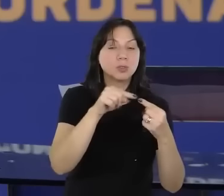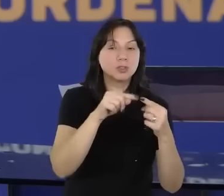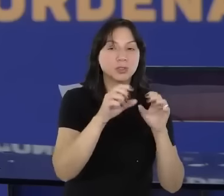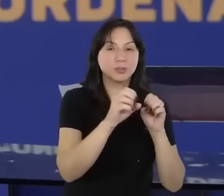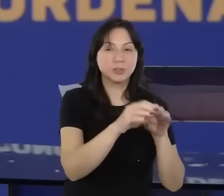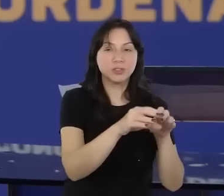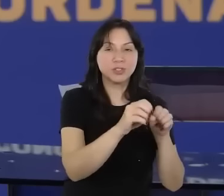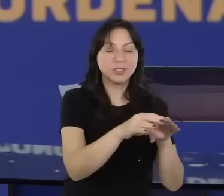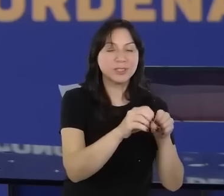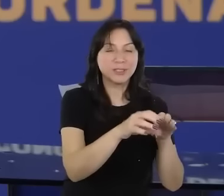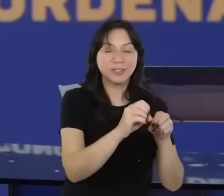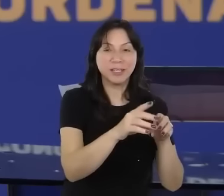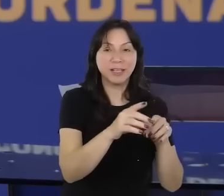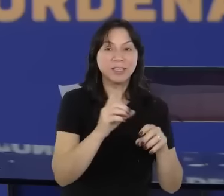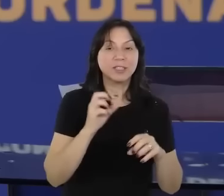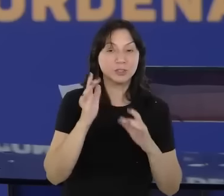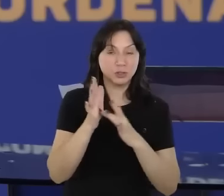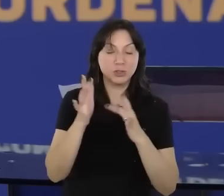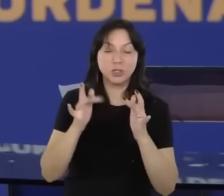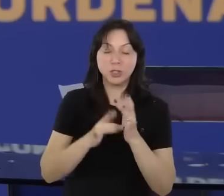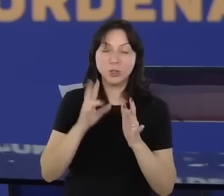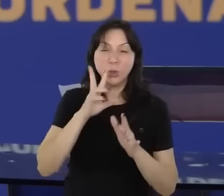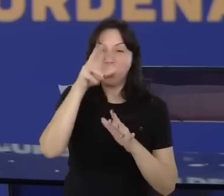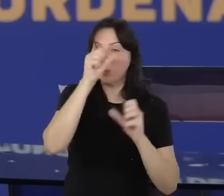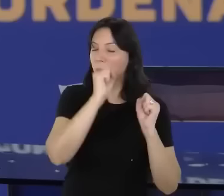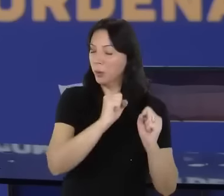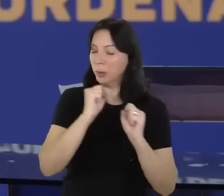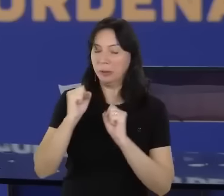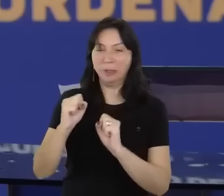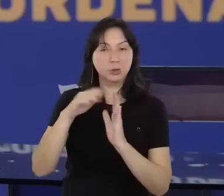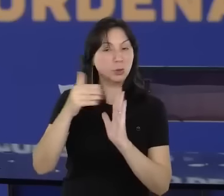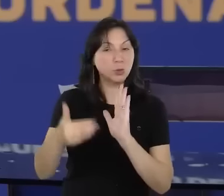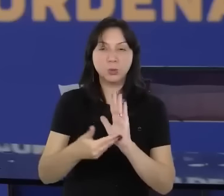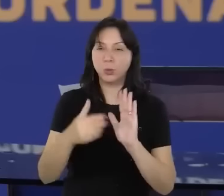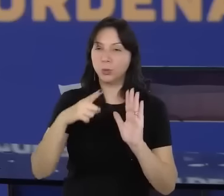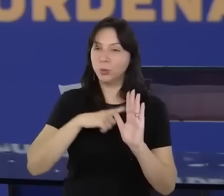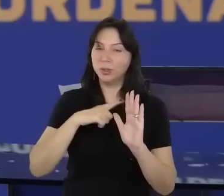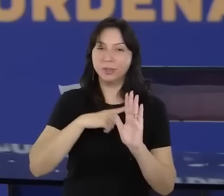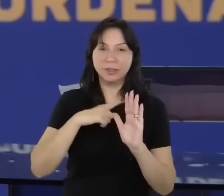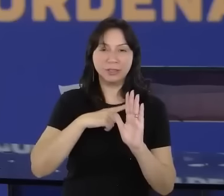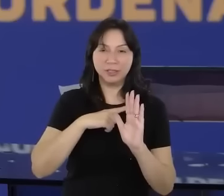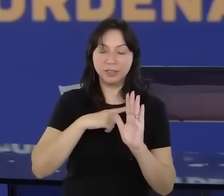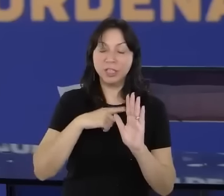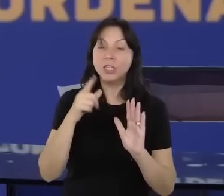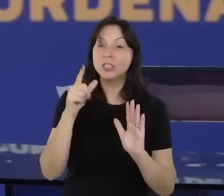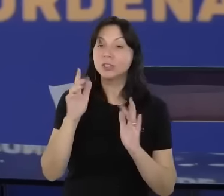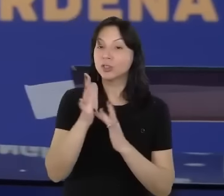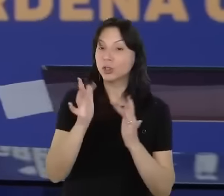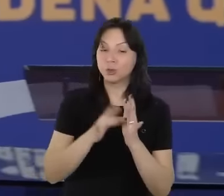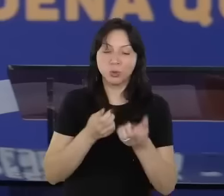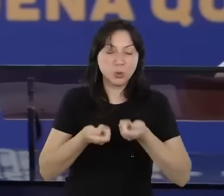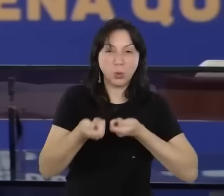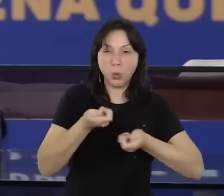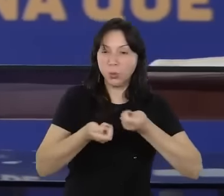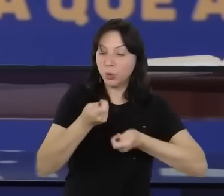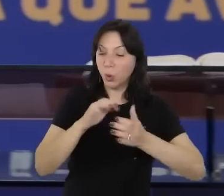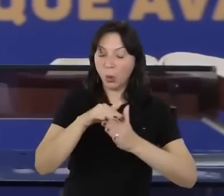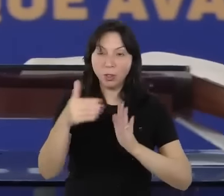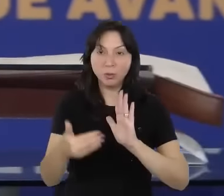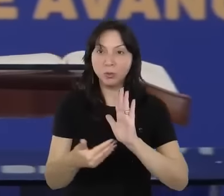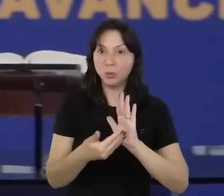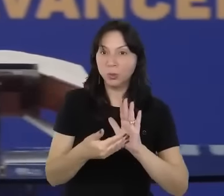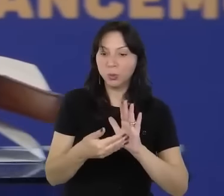debaixo dos pés de Jesus aquilo que você não pode resolver Jesus tem sobre total controle as ondas